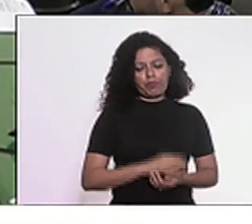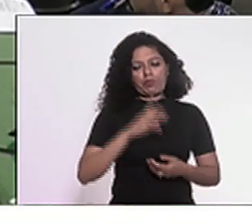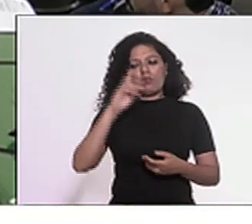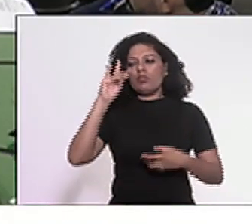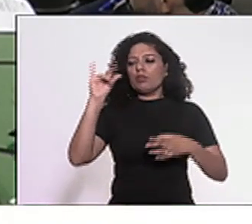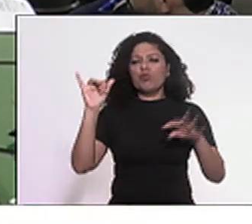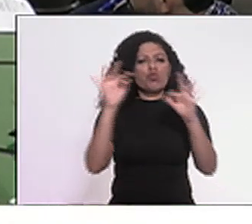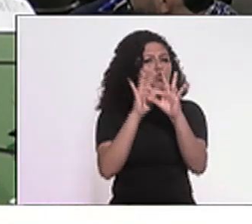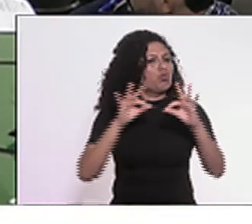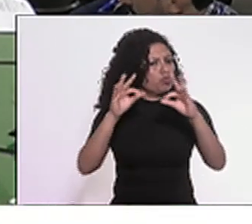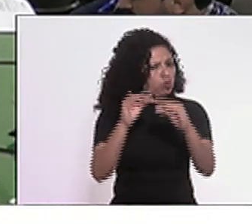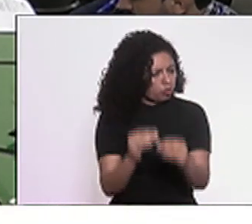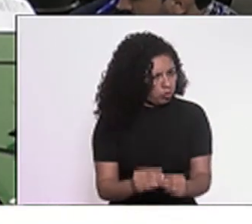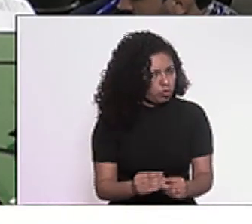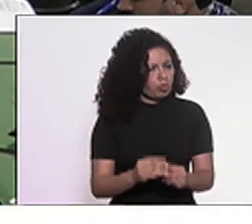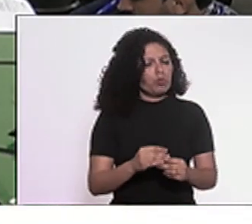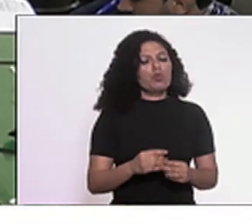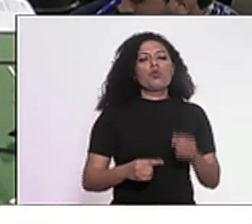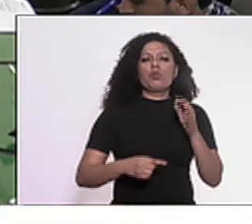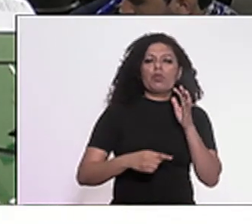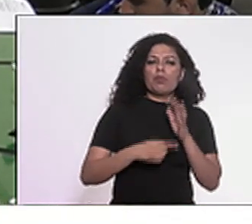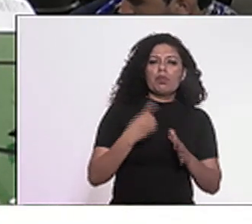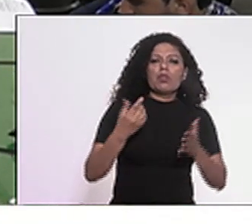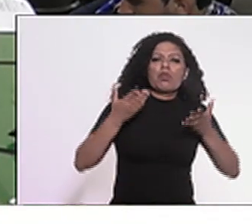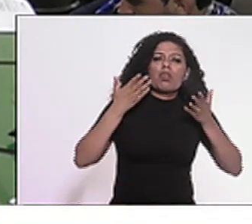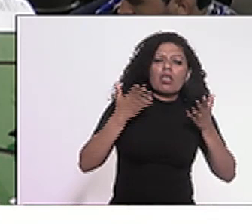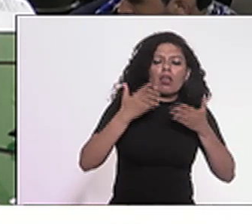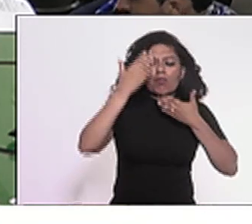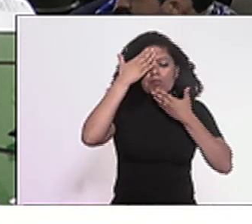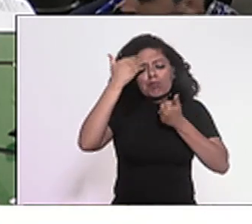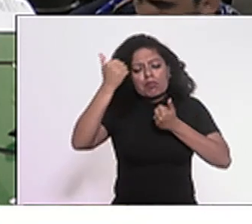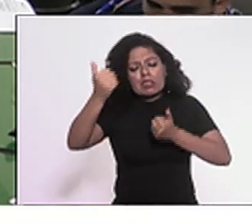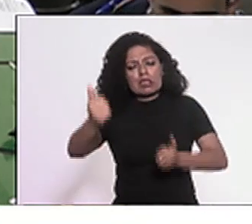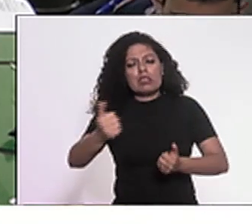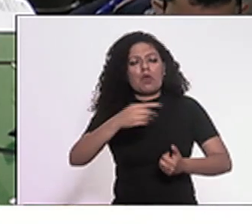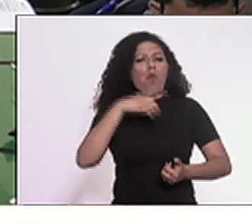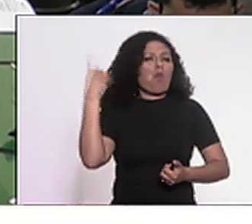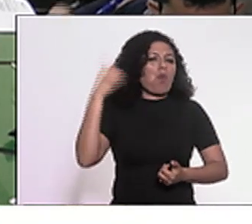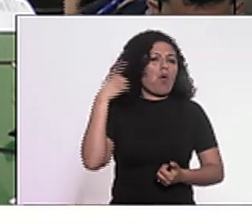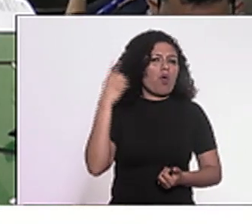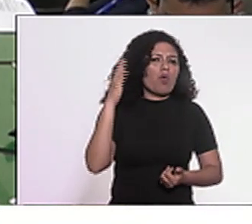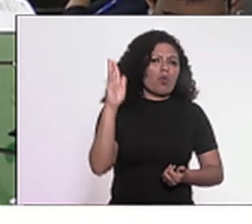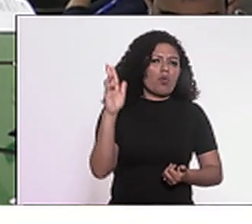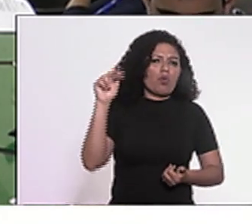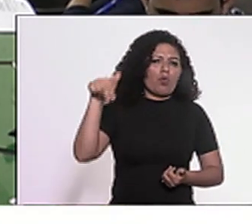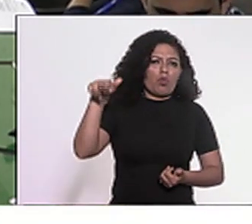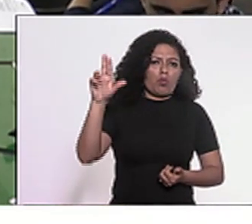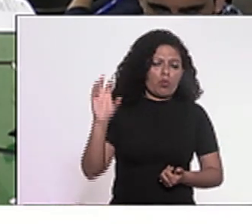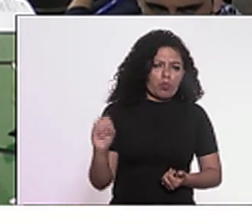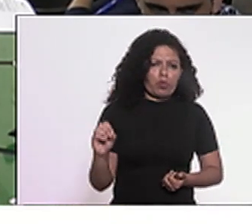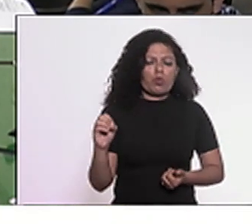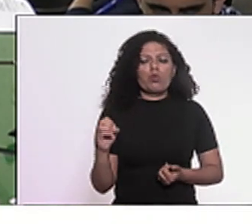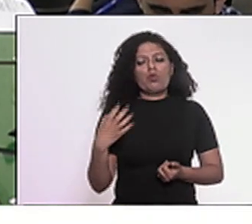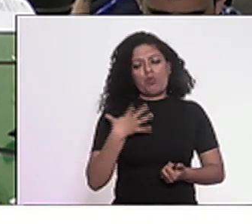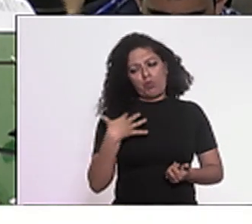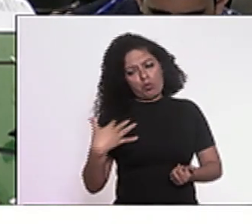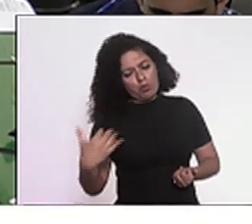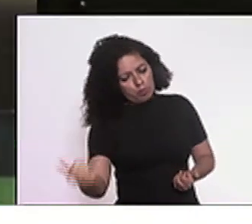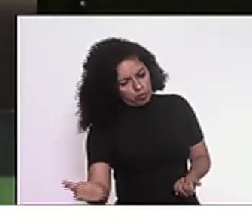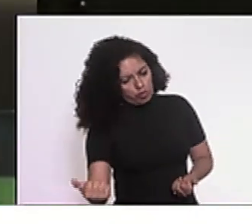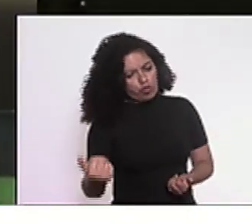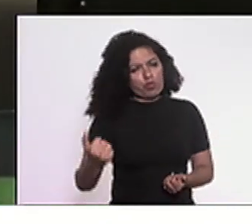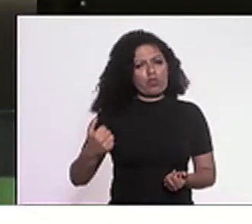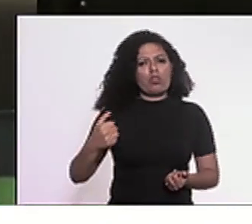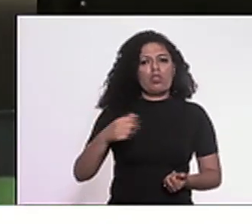Bom dia a todos e todas. Primeiramente, gostaria de agradecer ao deputado Bruno Dauari, tanto pelo convite à Comissão